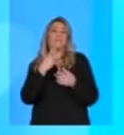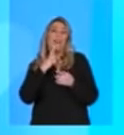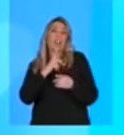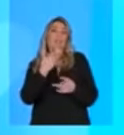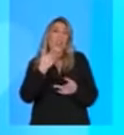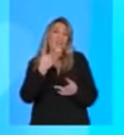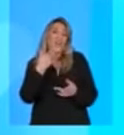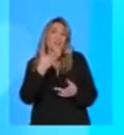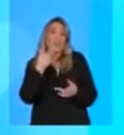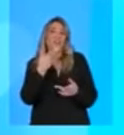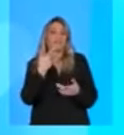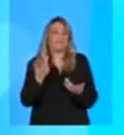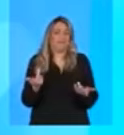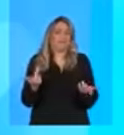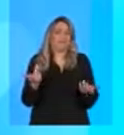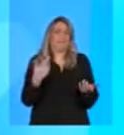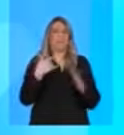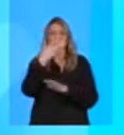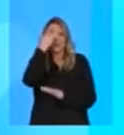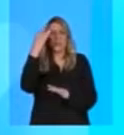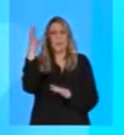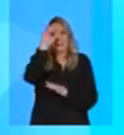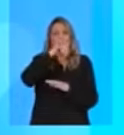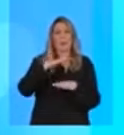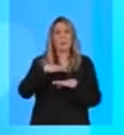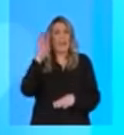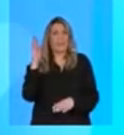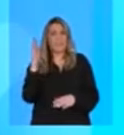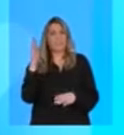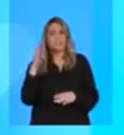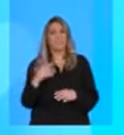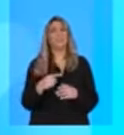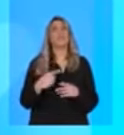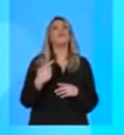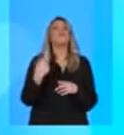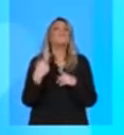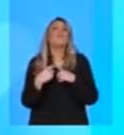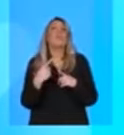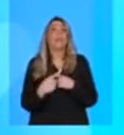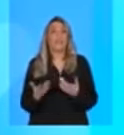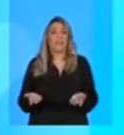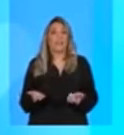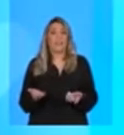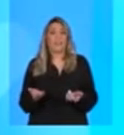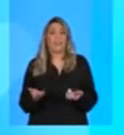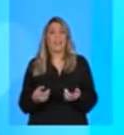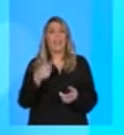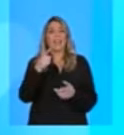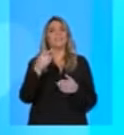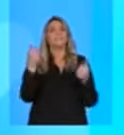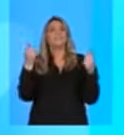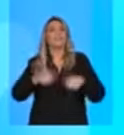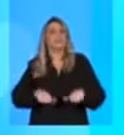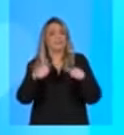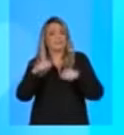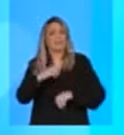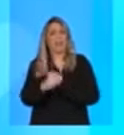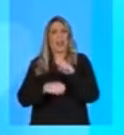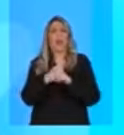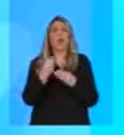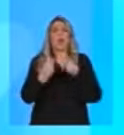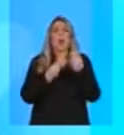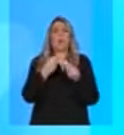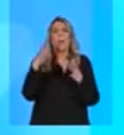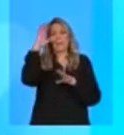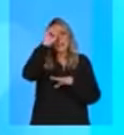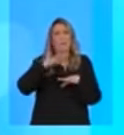que as pessoas aprenderam mais os alunos aprenderam mais e que por conta disso eles estão repetindo de ano quer dizer não consegui entender Até